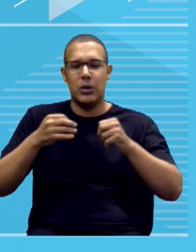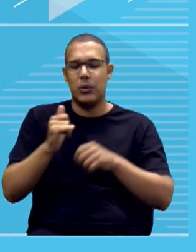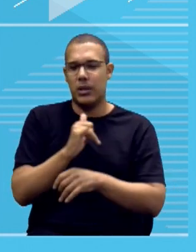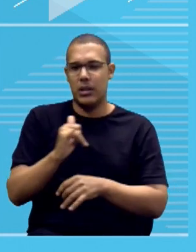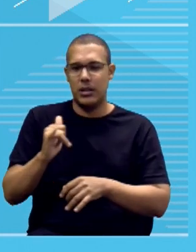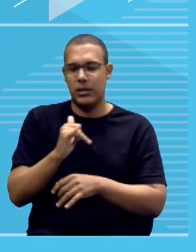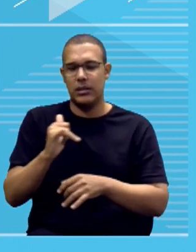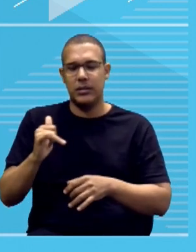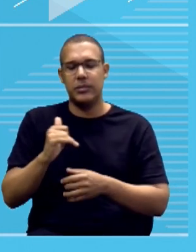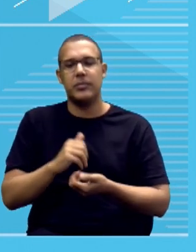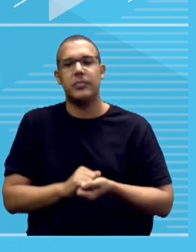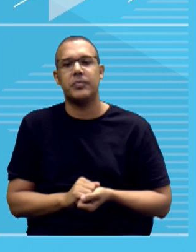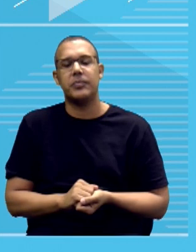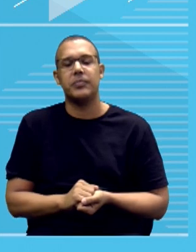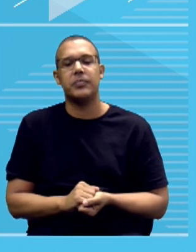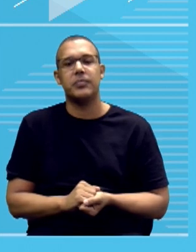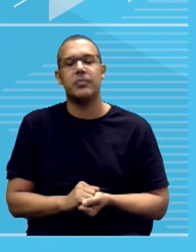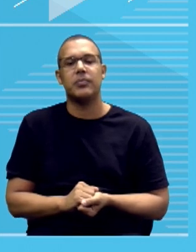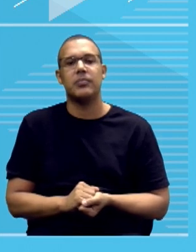produzida.